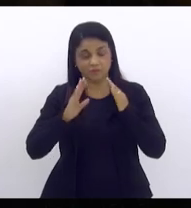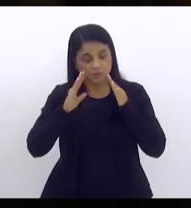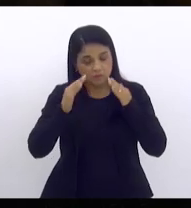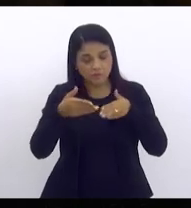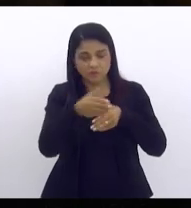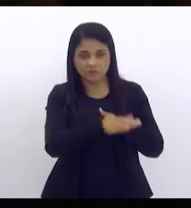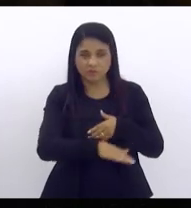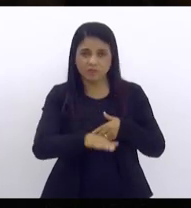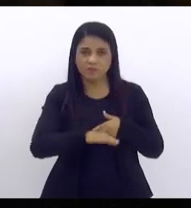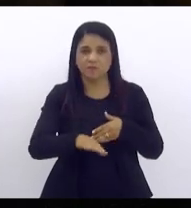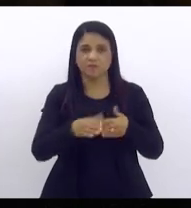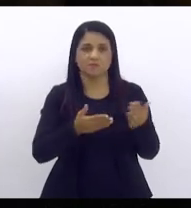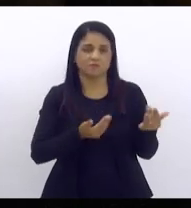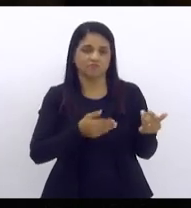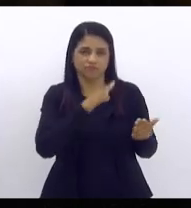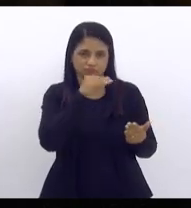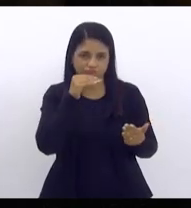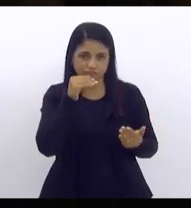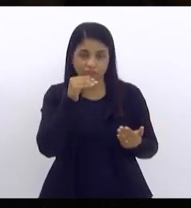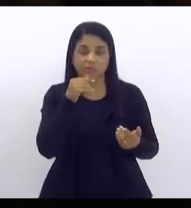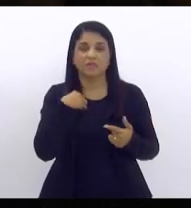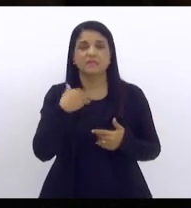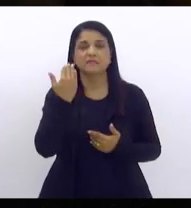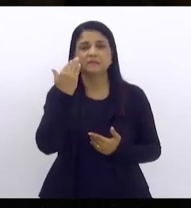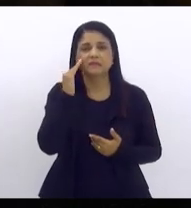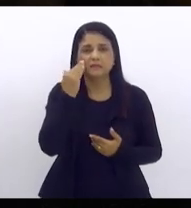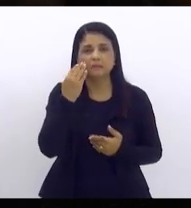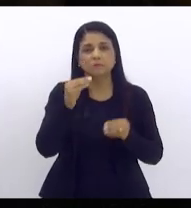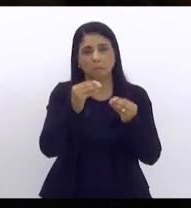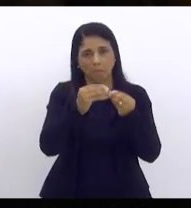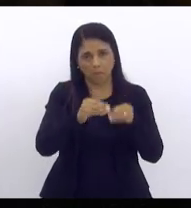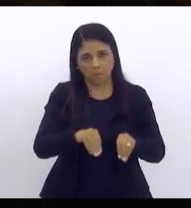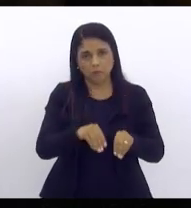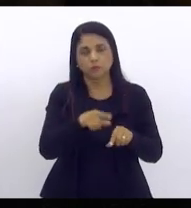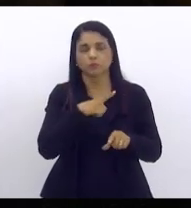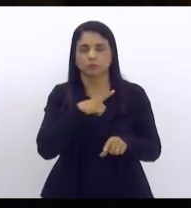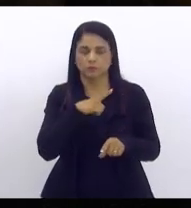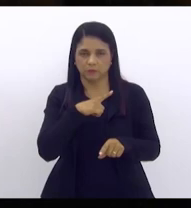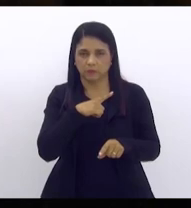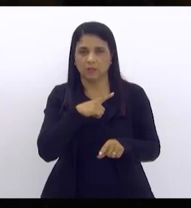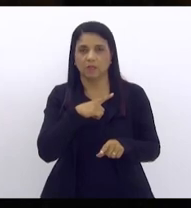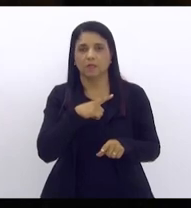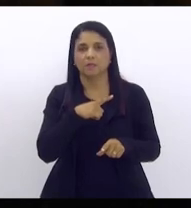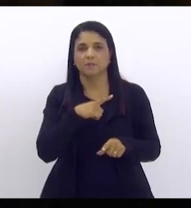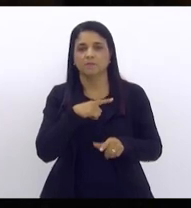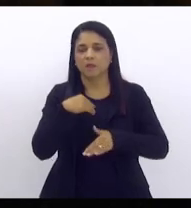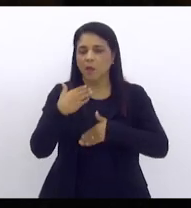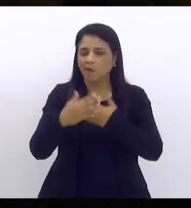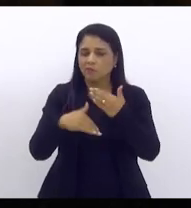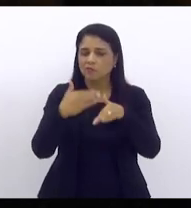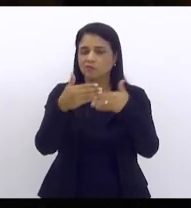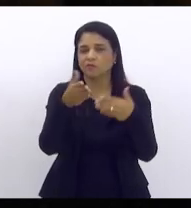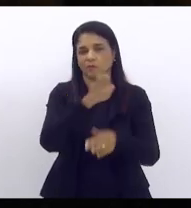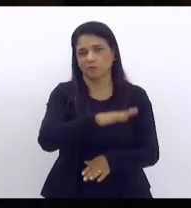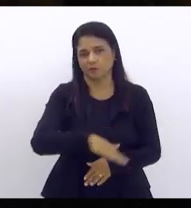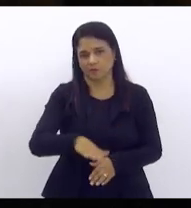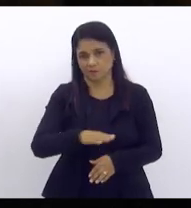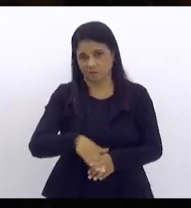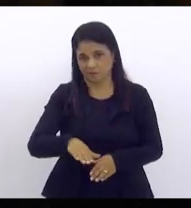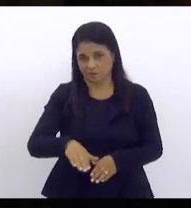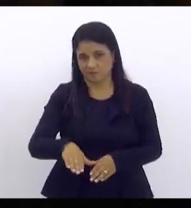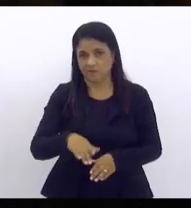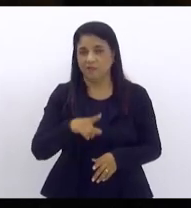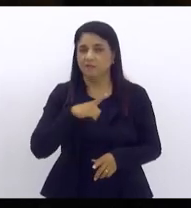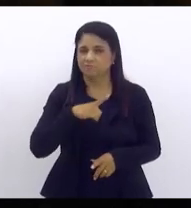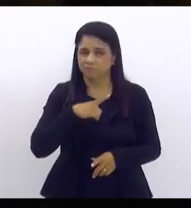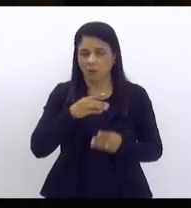infância, entendemos, sim, que temos uma prejudicabilidade com relação ao desenvolvimento dessa criança. Temos, sim,